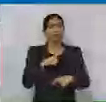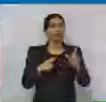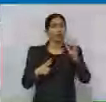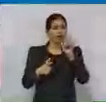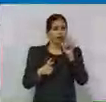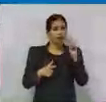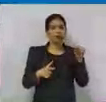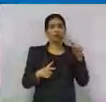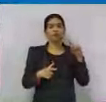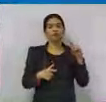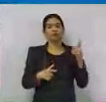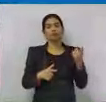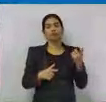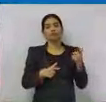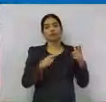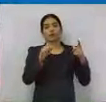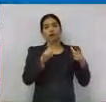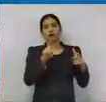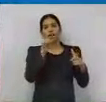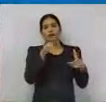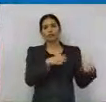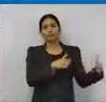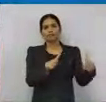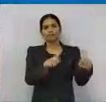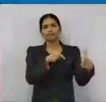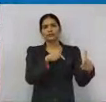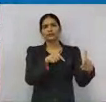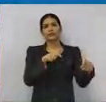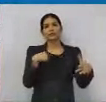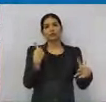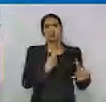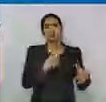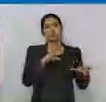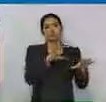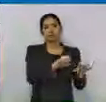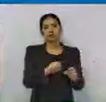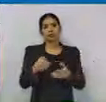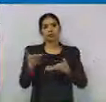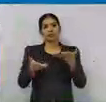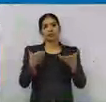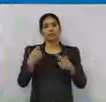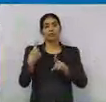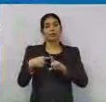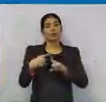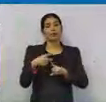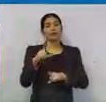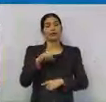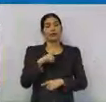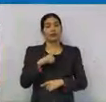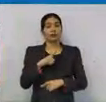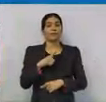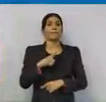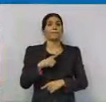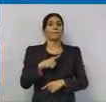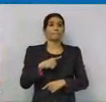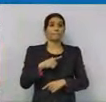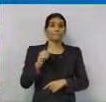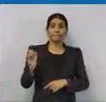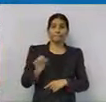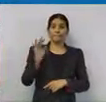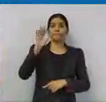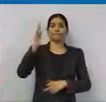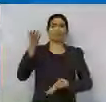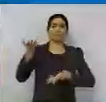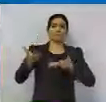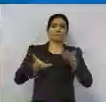dos mananciais, que nós temos um alto custo no tratamento da ETA Bolonha, que beneficiariam 48